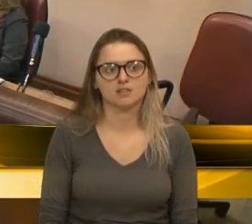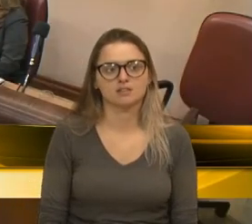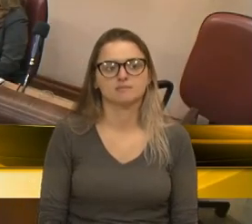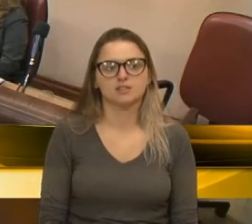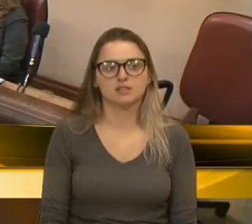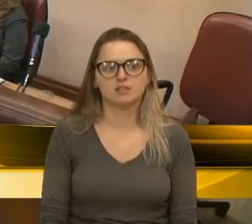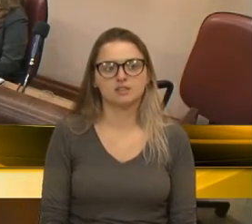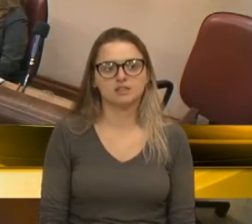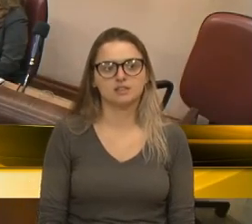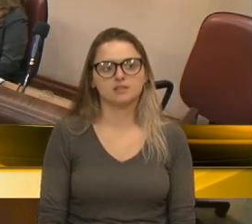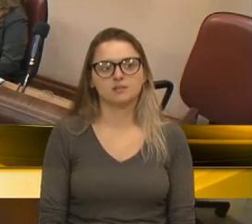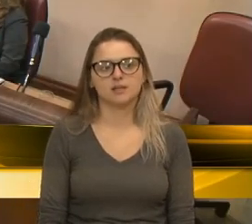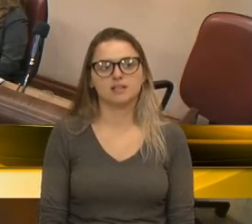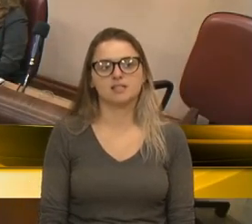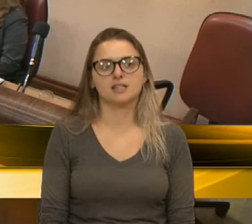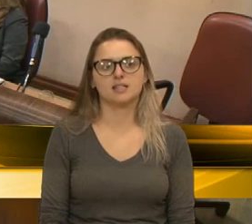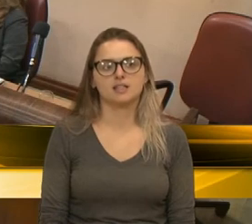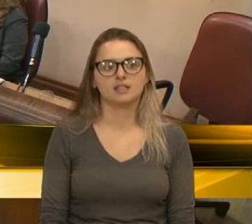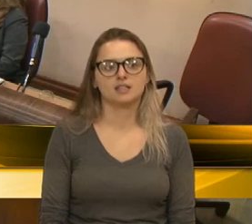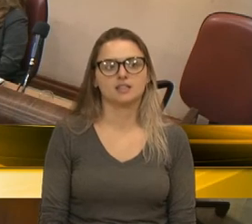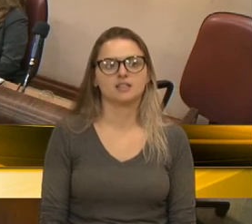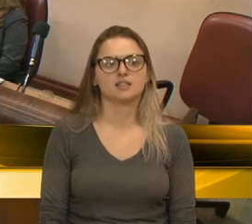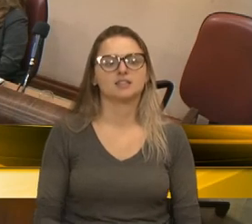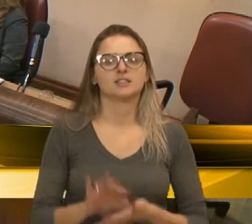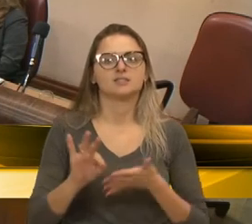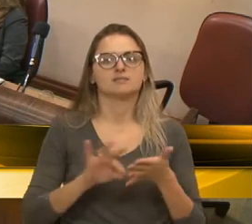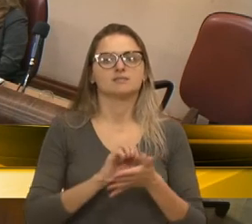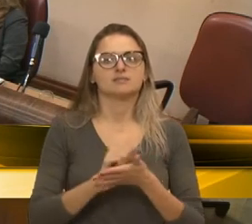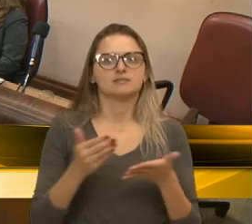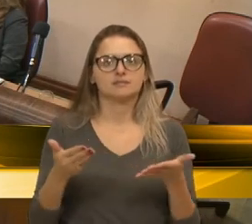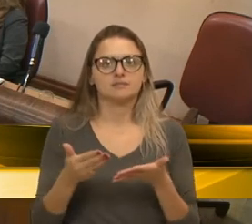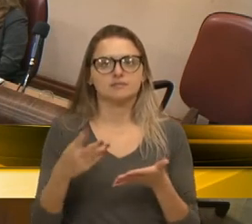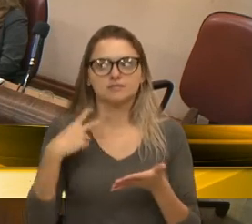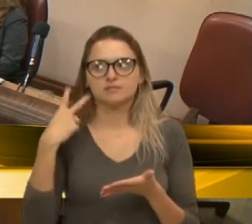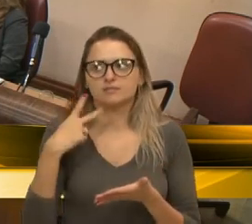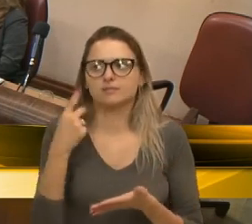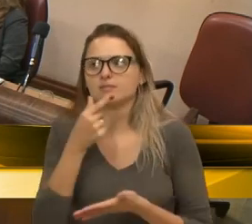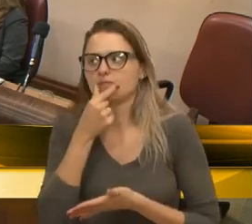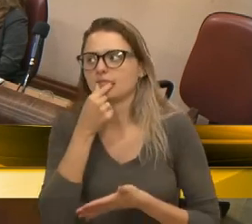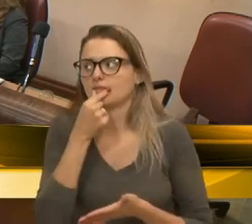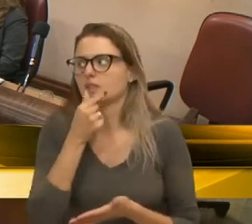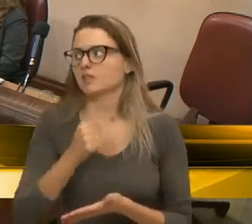Próxima inscrição, vereador Rodrigo Beltrão.